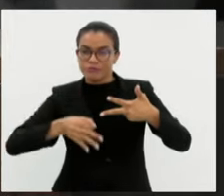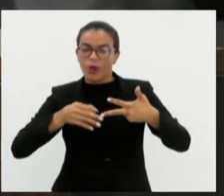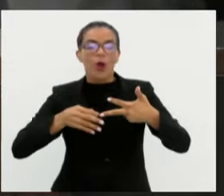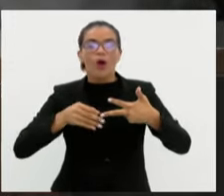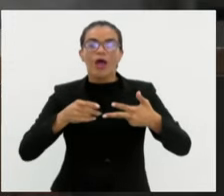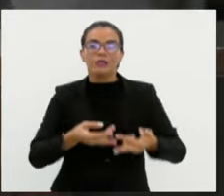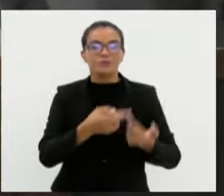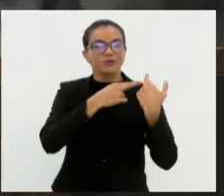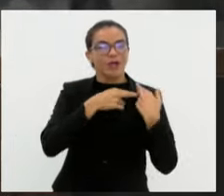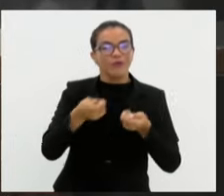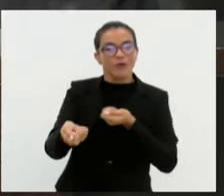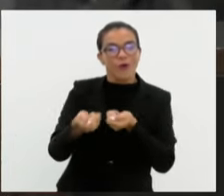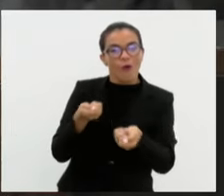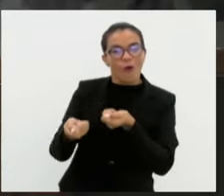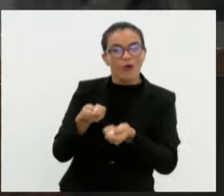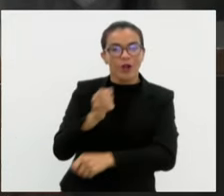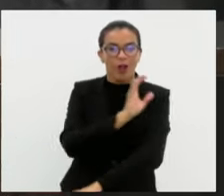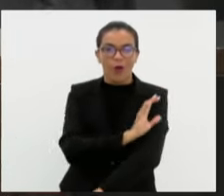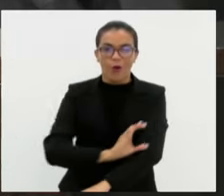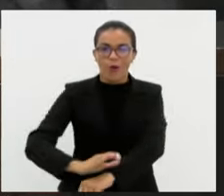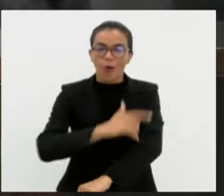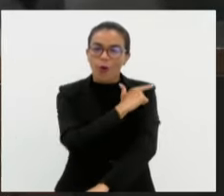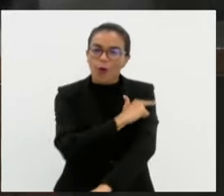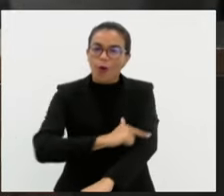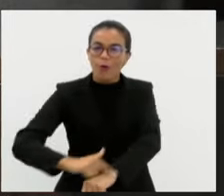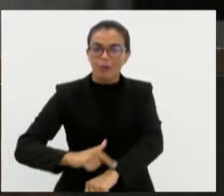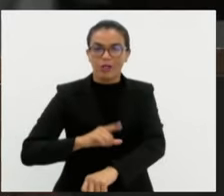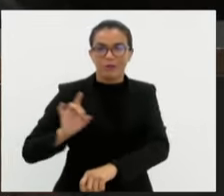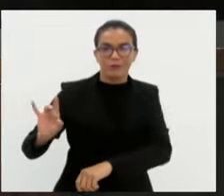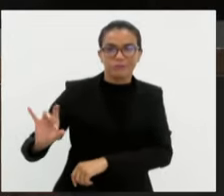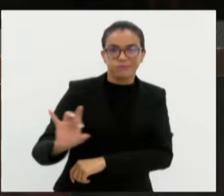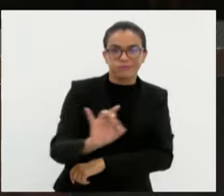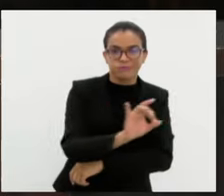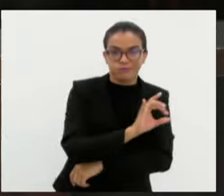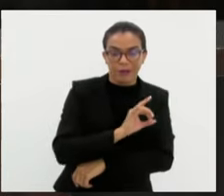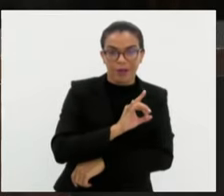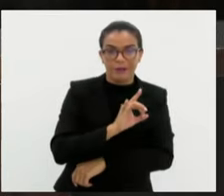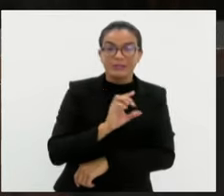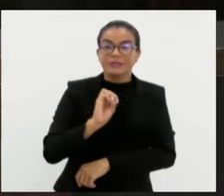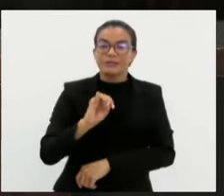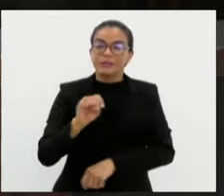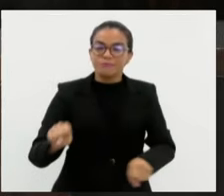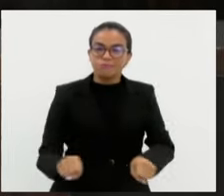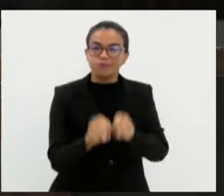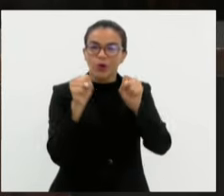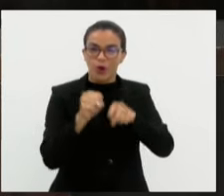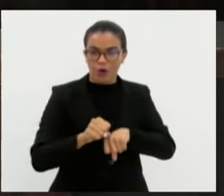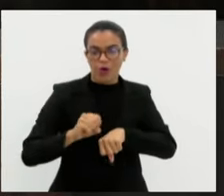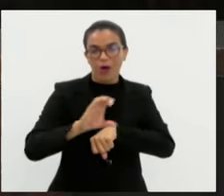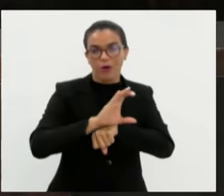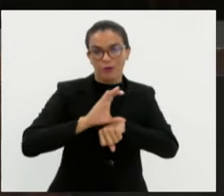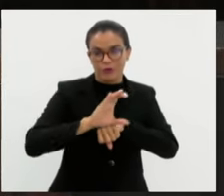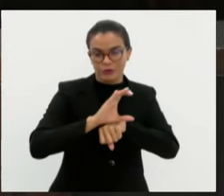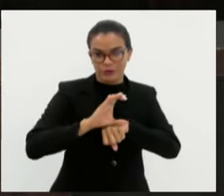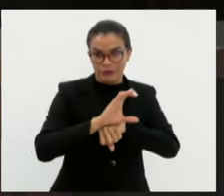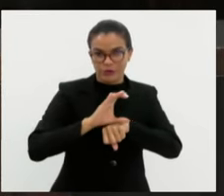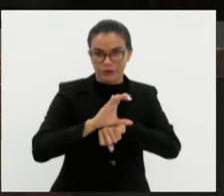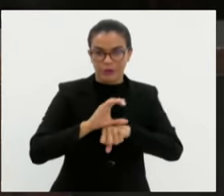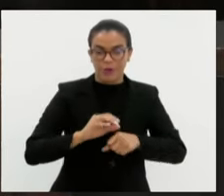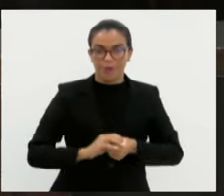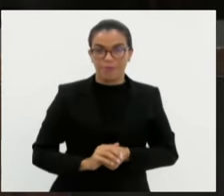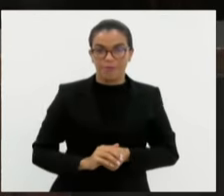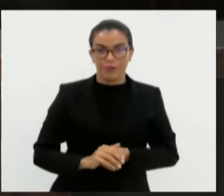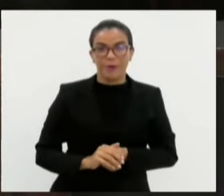controle de outro. Se houver conflito, a própria Constituição prevê a série de garantias